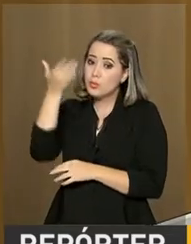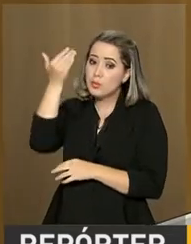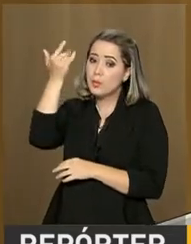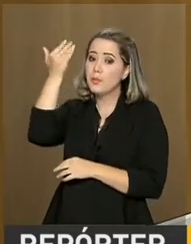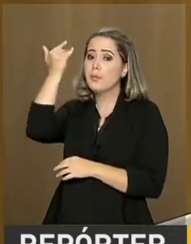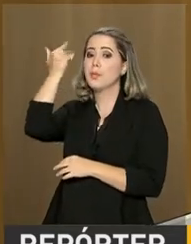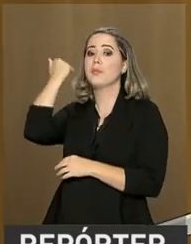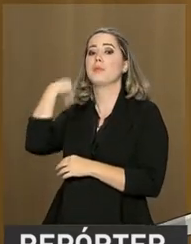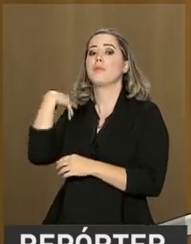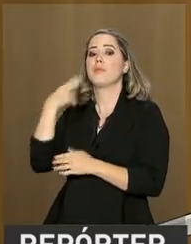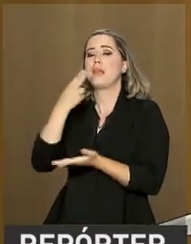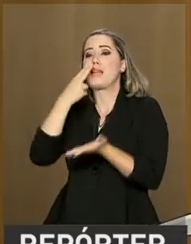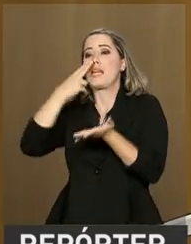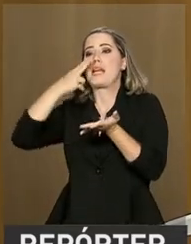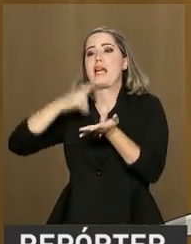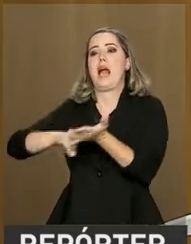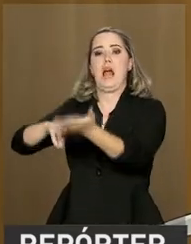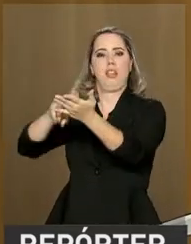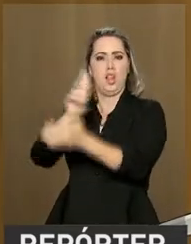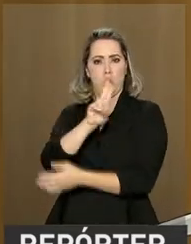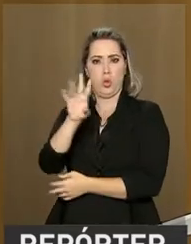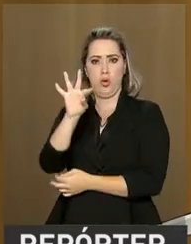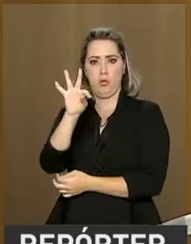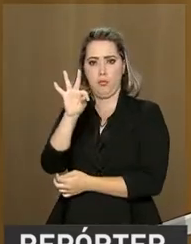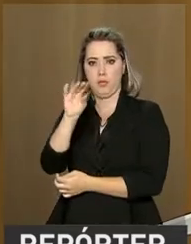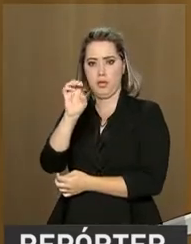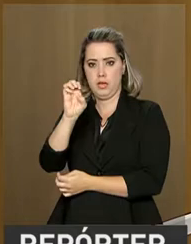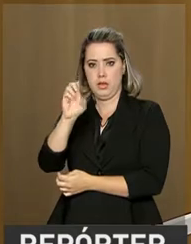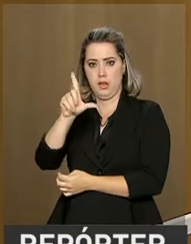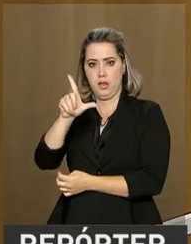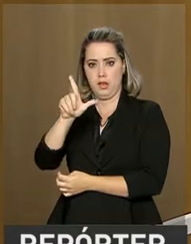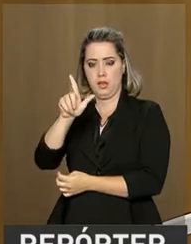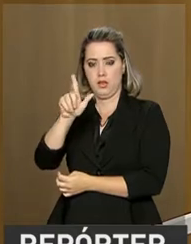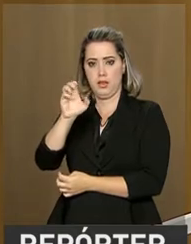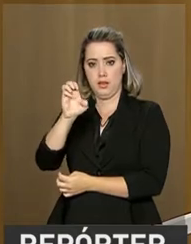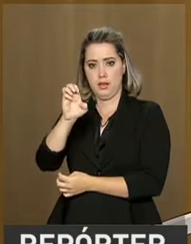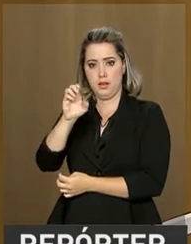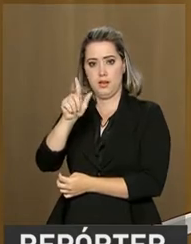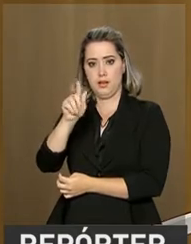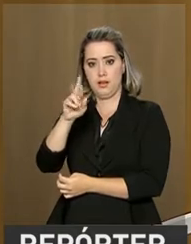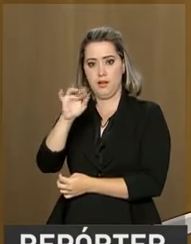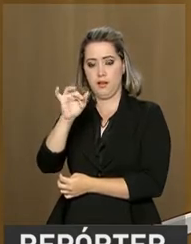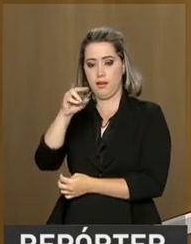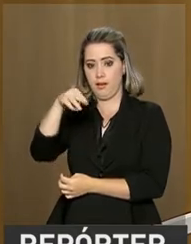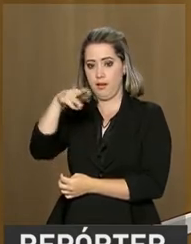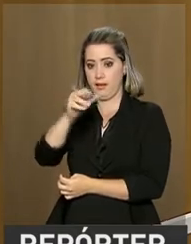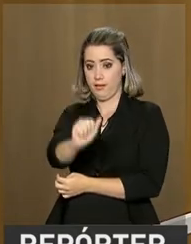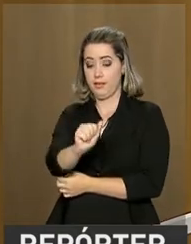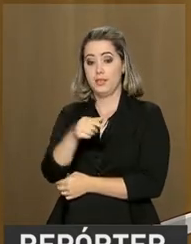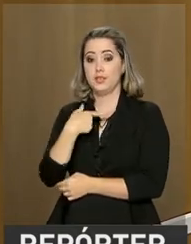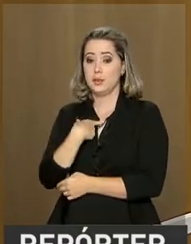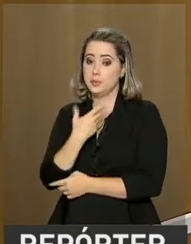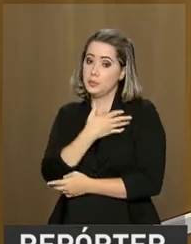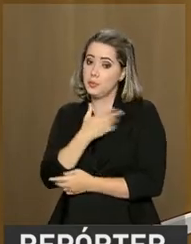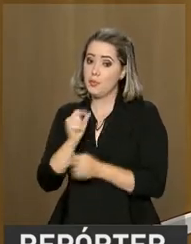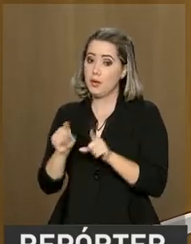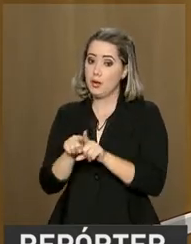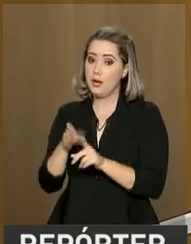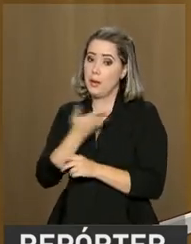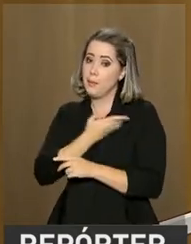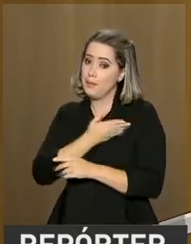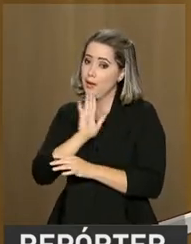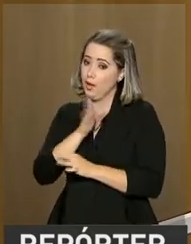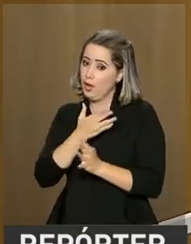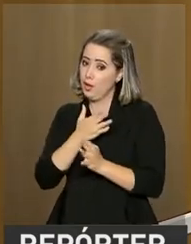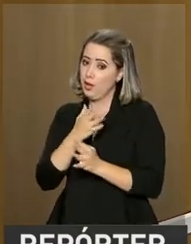que tinha telegrama lembra disso muitos lembram de uma colher de chá para gláucia e depois do telegrama eu lembro a